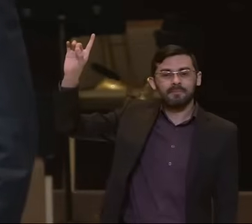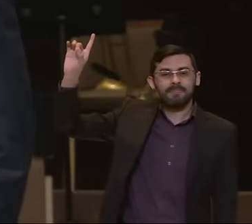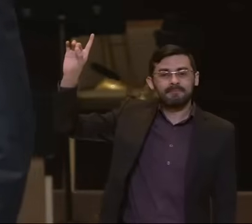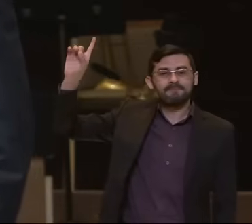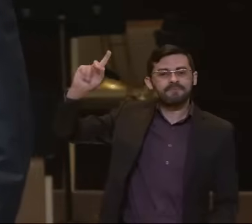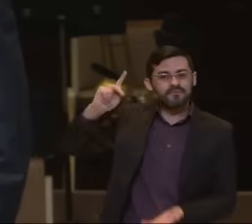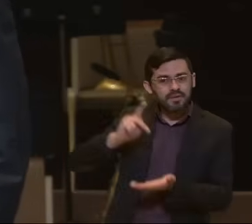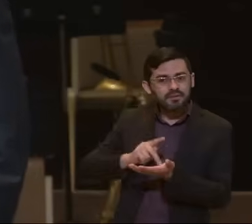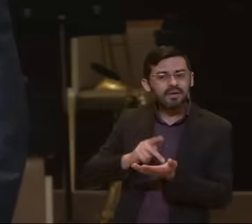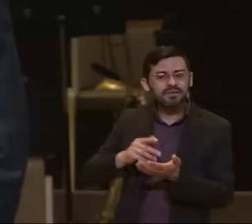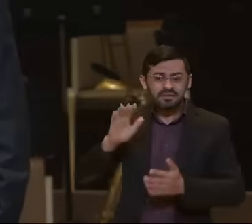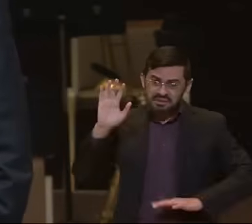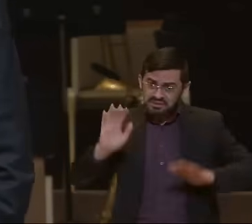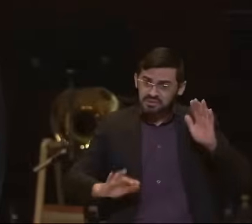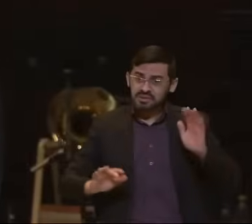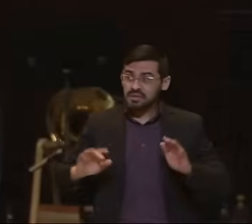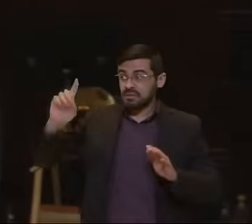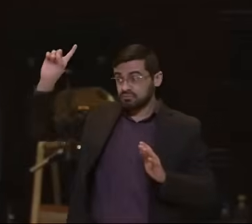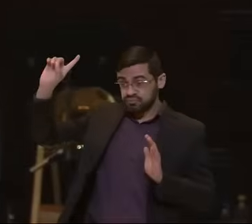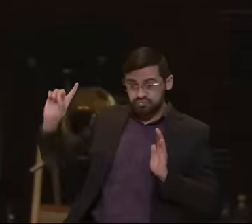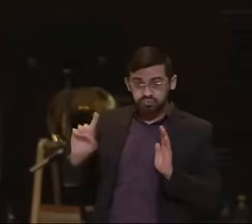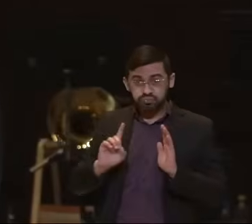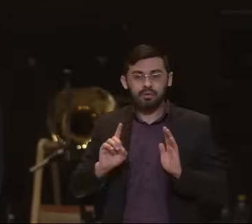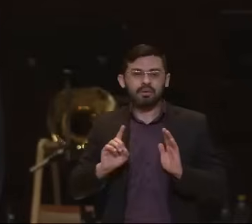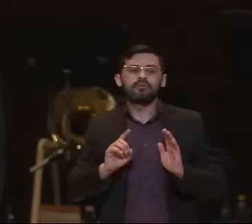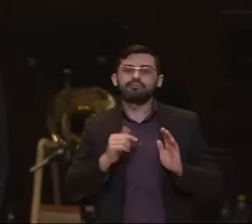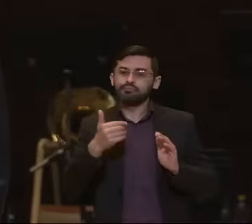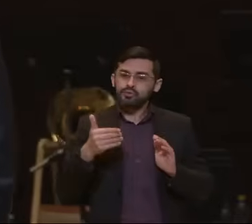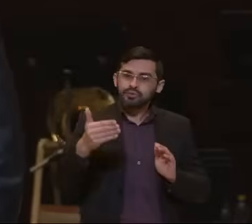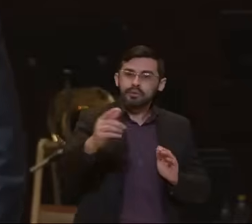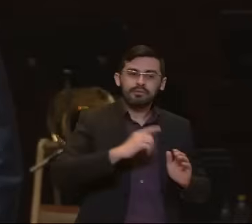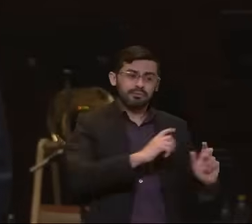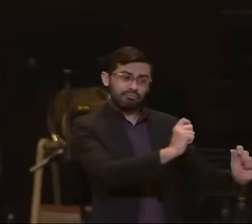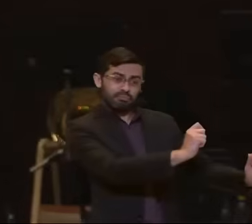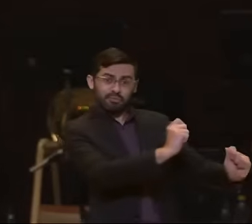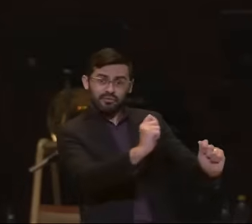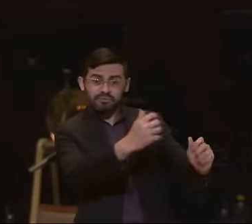isenta das provações e das tentações.